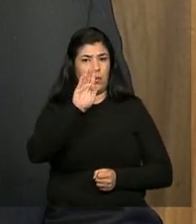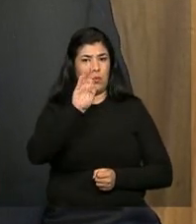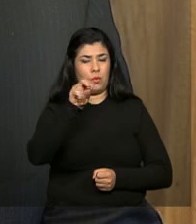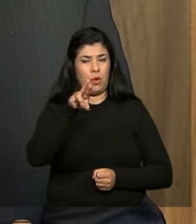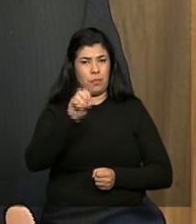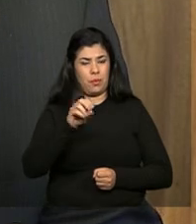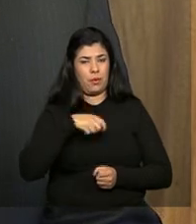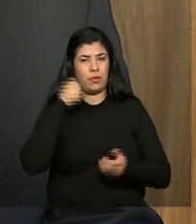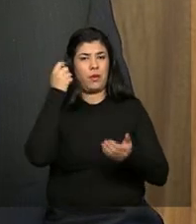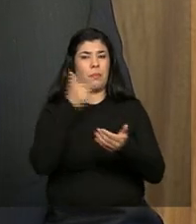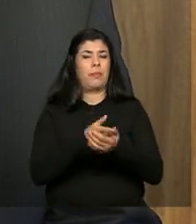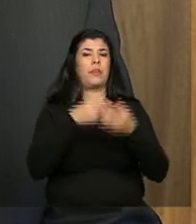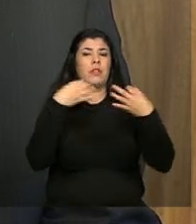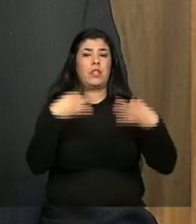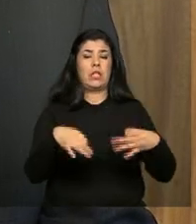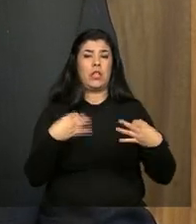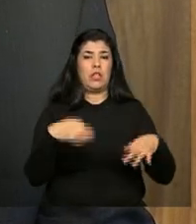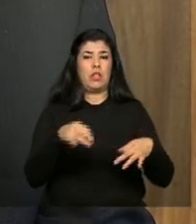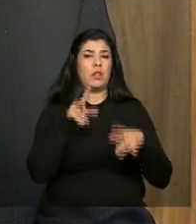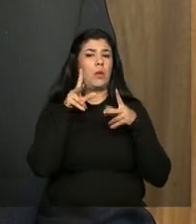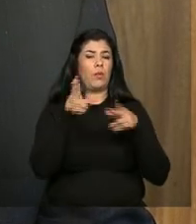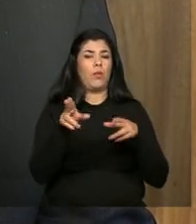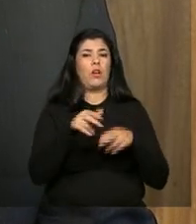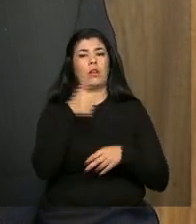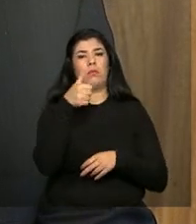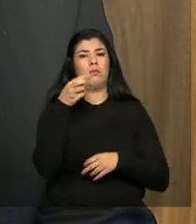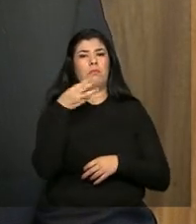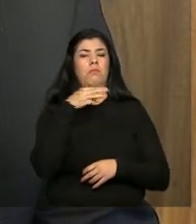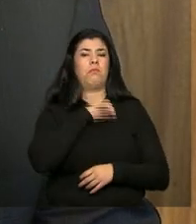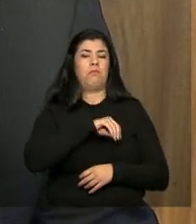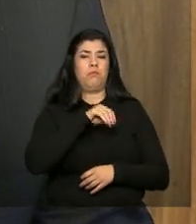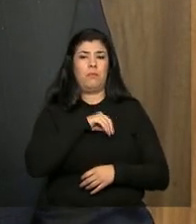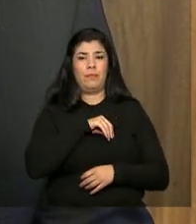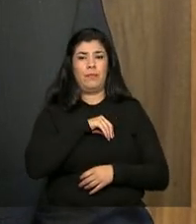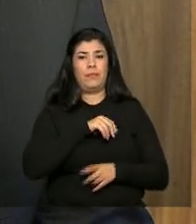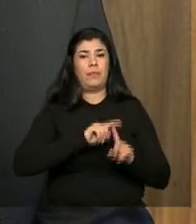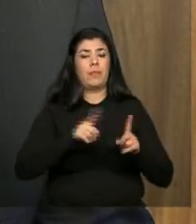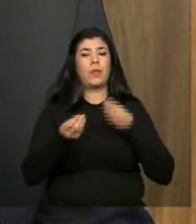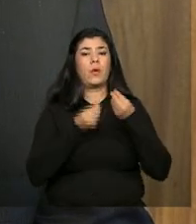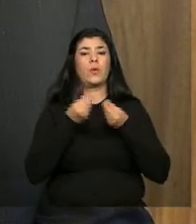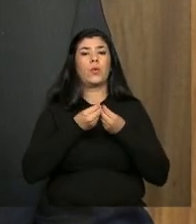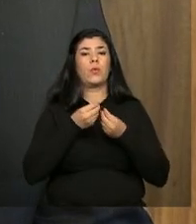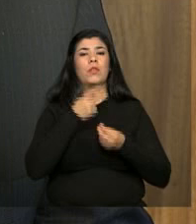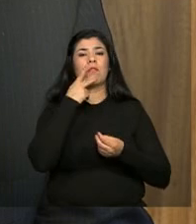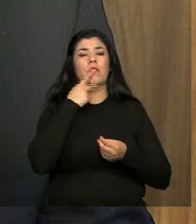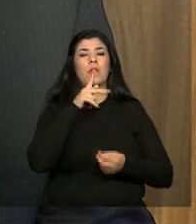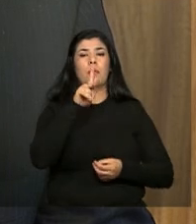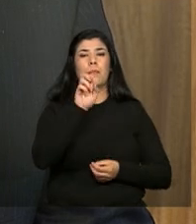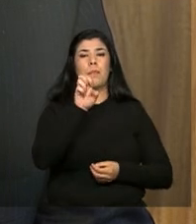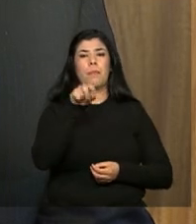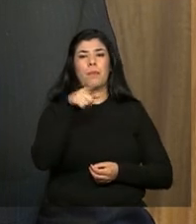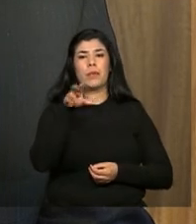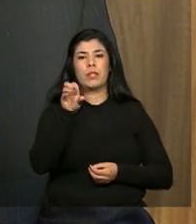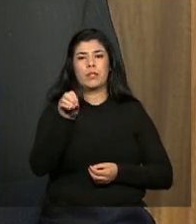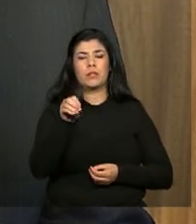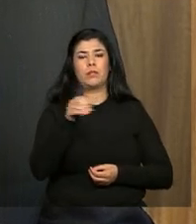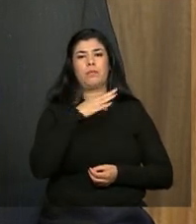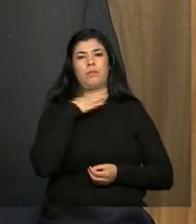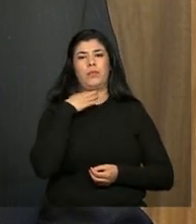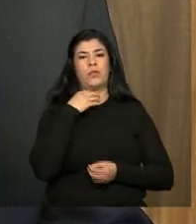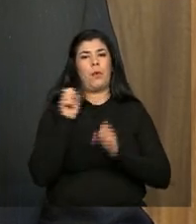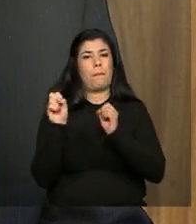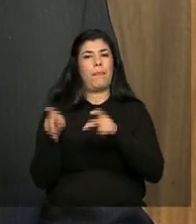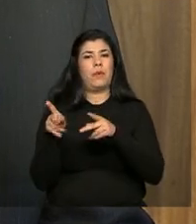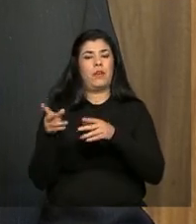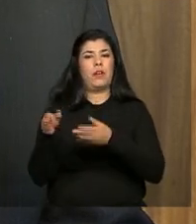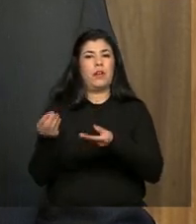período do trabalho como é o 13º salário que é que nós estamos falando em relação à pensão por morte o Brasil gasta